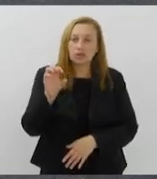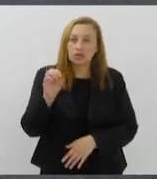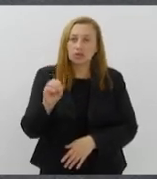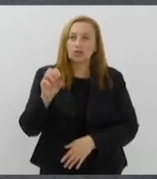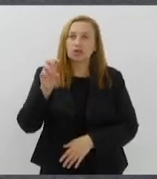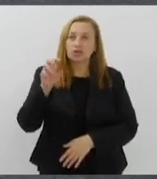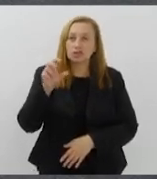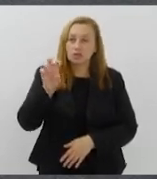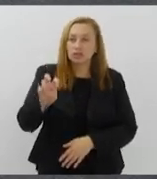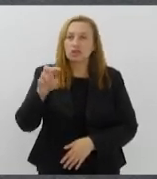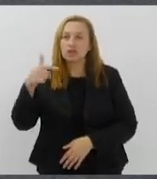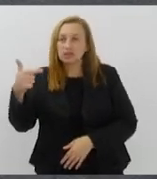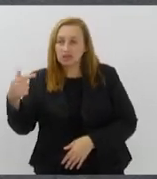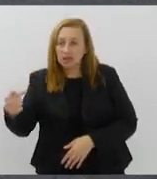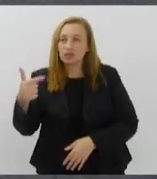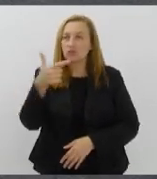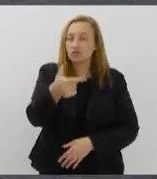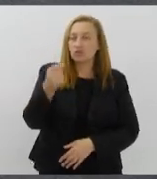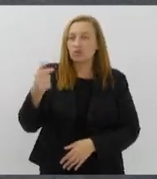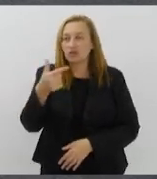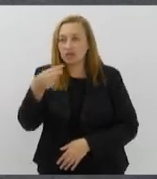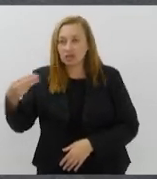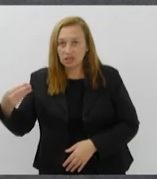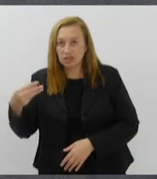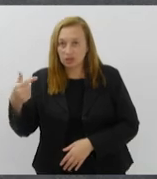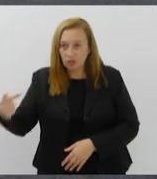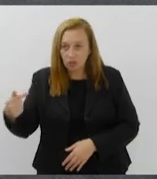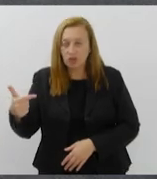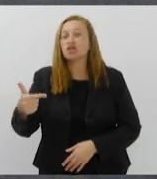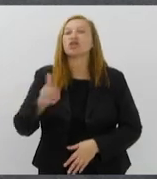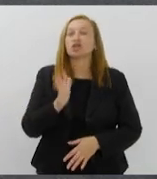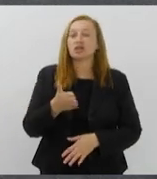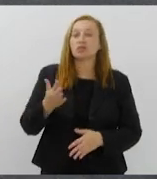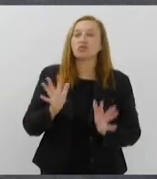5.957 de 2022. Sei que a gente já está aí no final